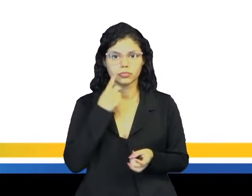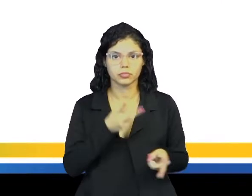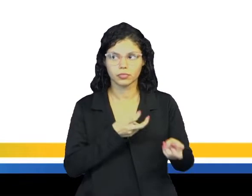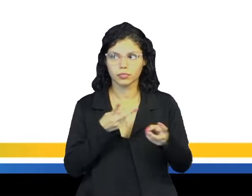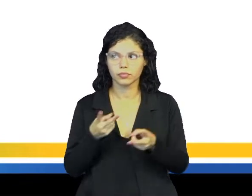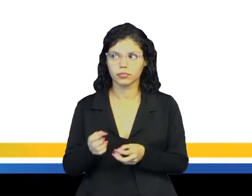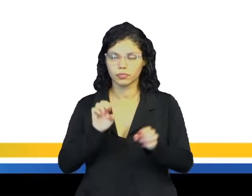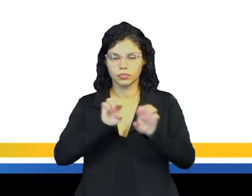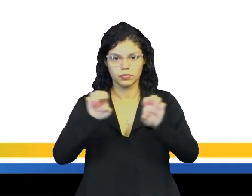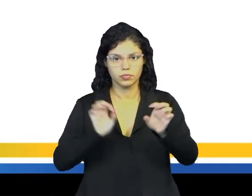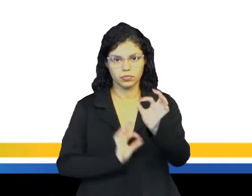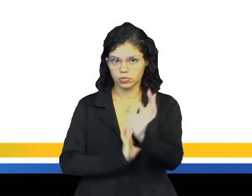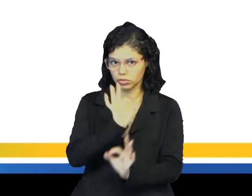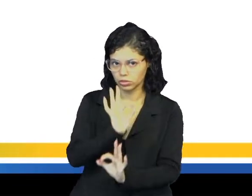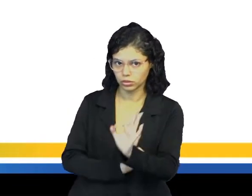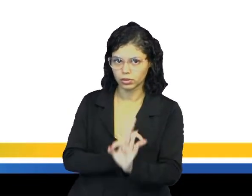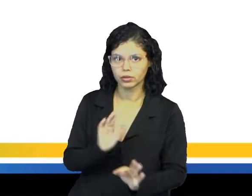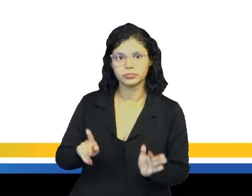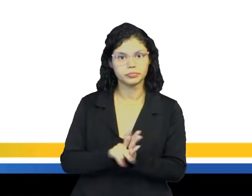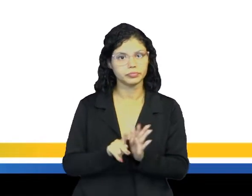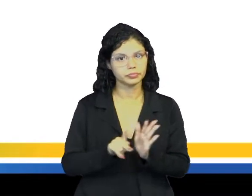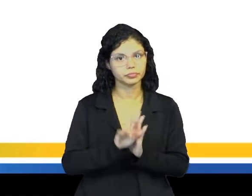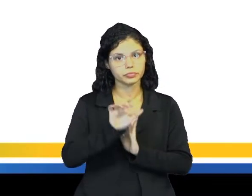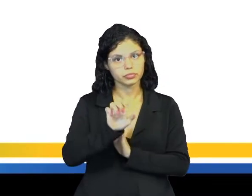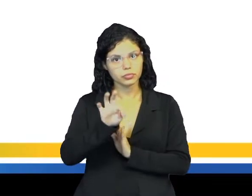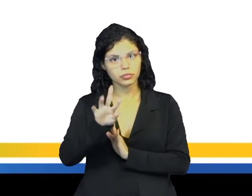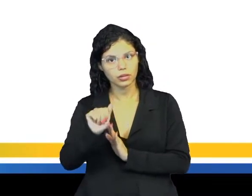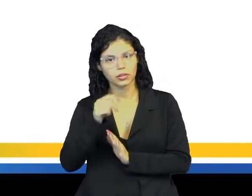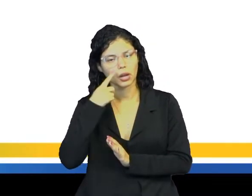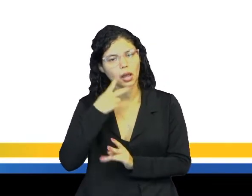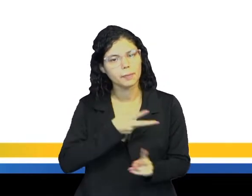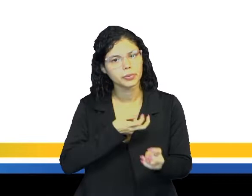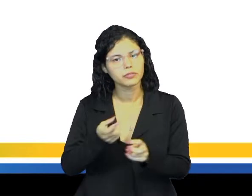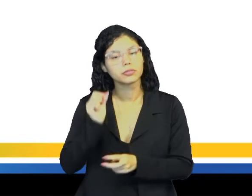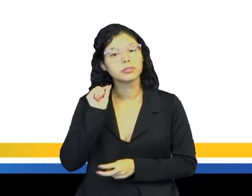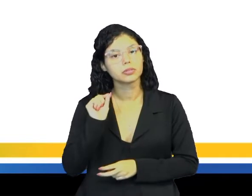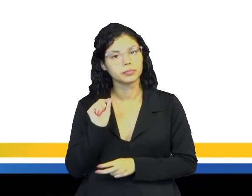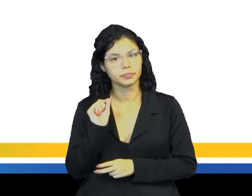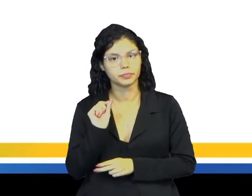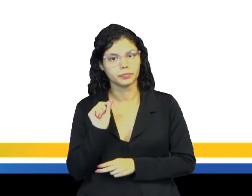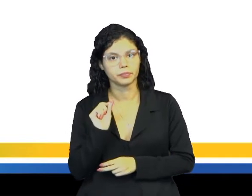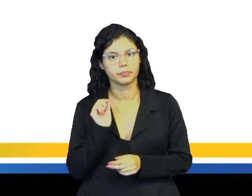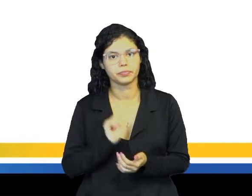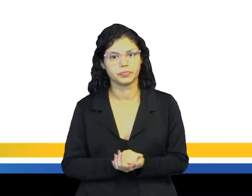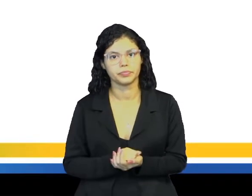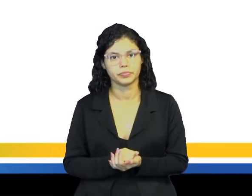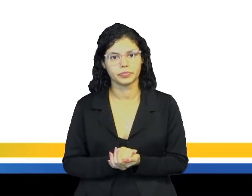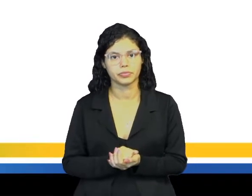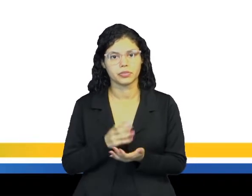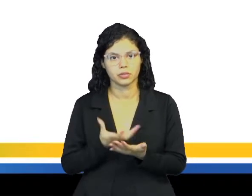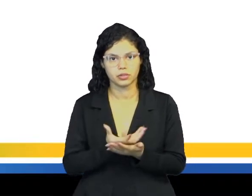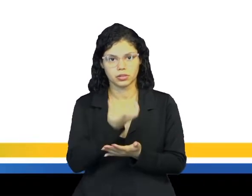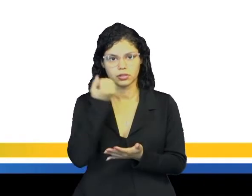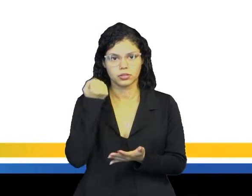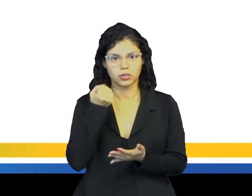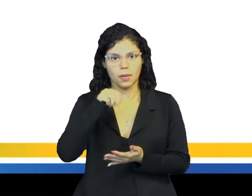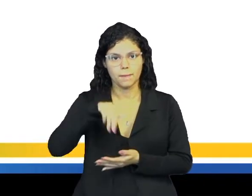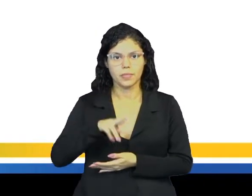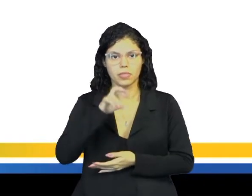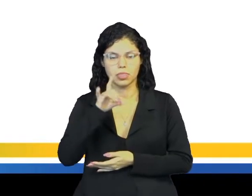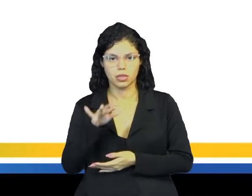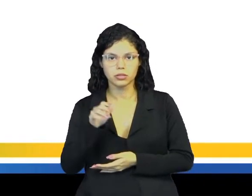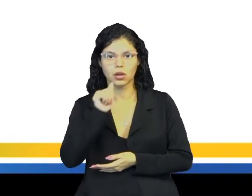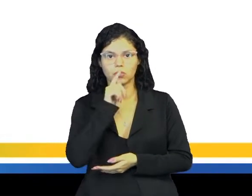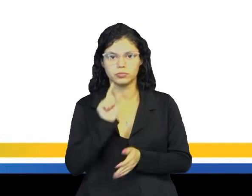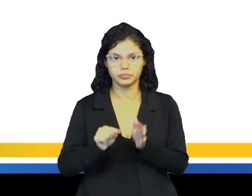Observando esse esquema de tratamento da água que é feito na ETA, o que nós podemos observar? A água ela é retirada do seu manancial, aí